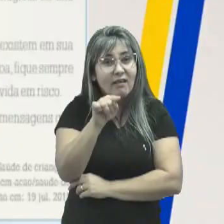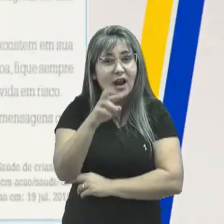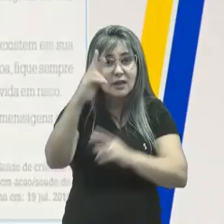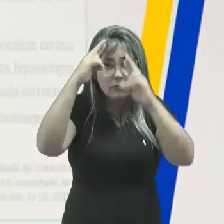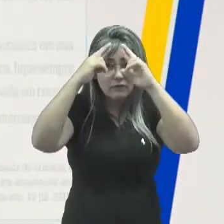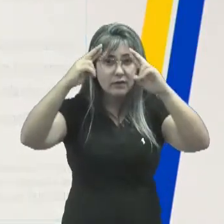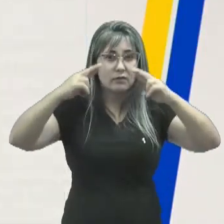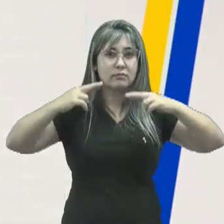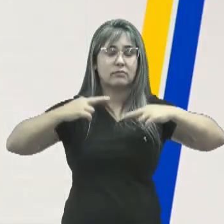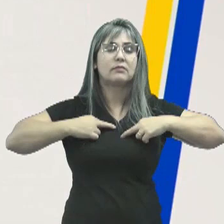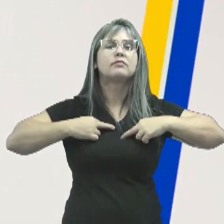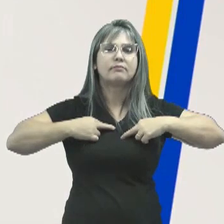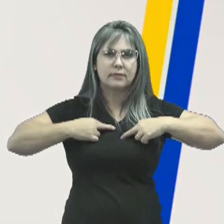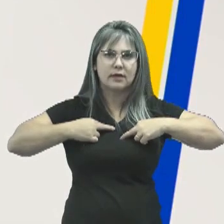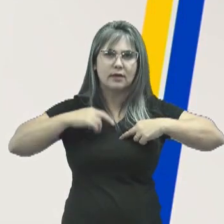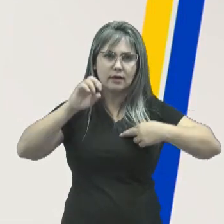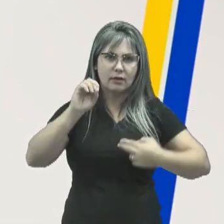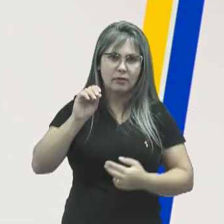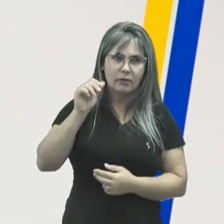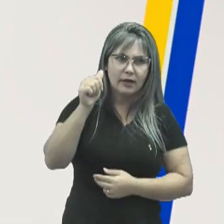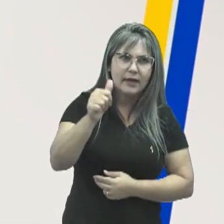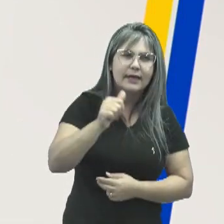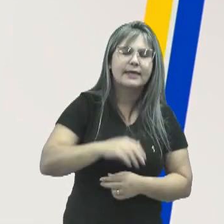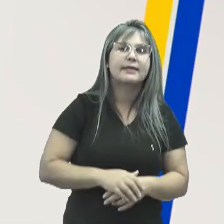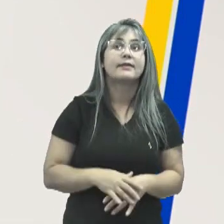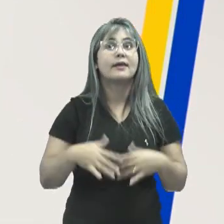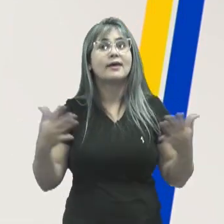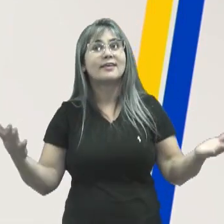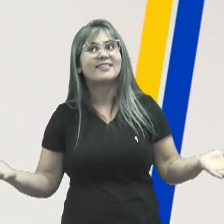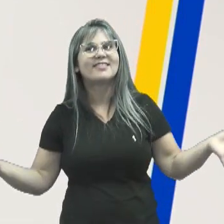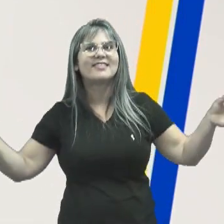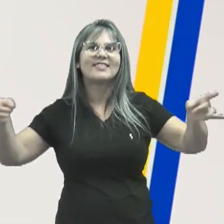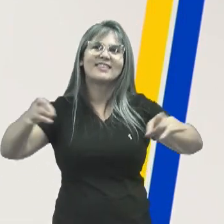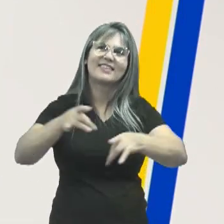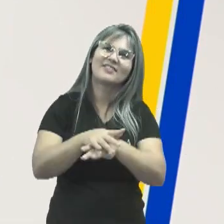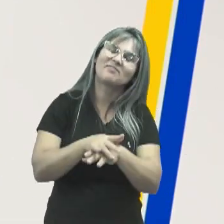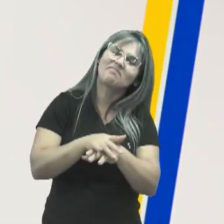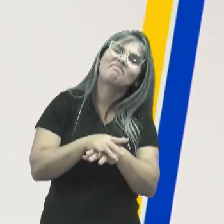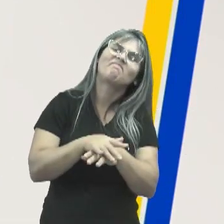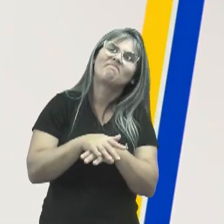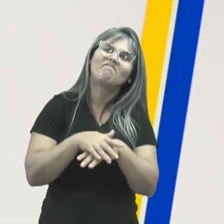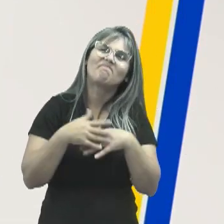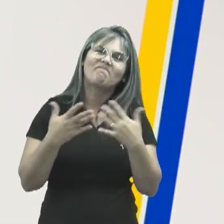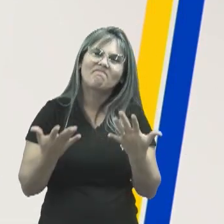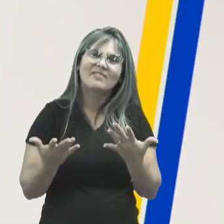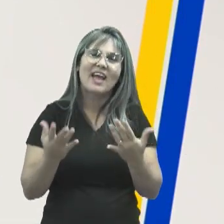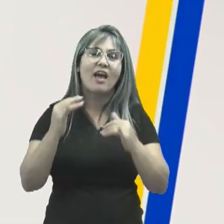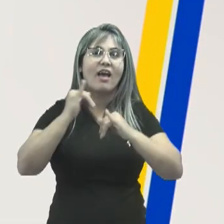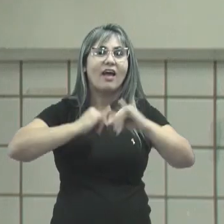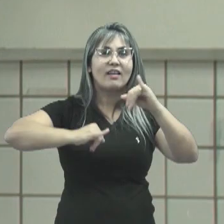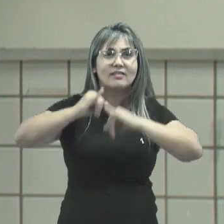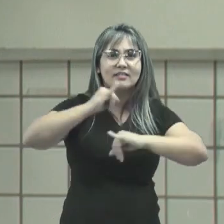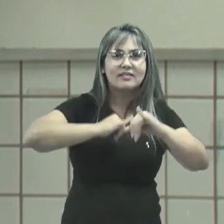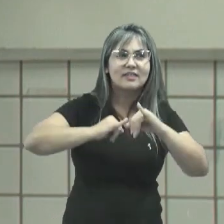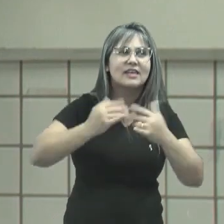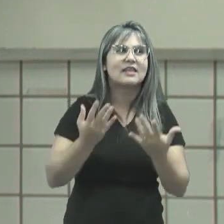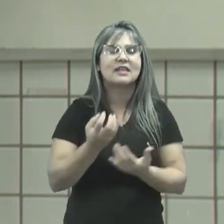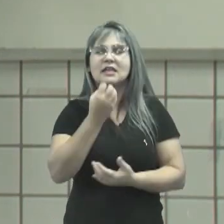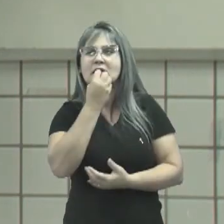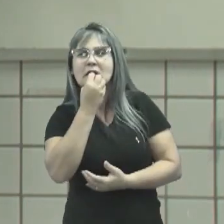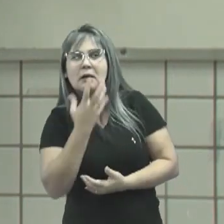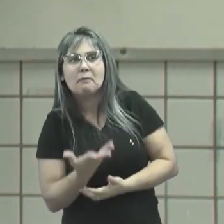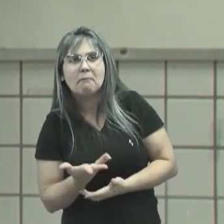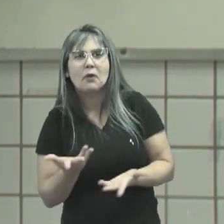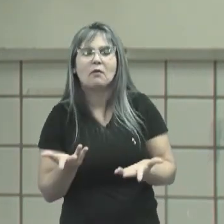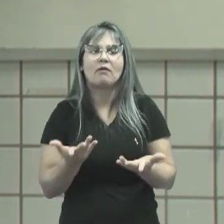possa ter um bom uso da internet. E aí, pessoal, a internet, já que a internet liberta, o estúdio liberta, né? Faz